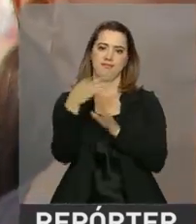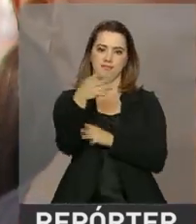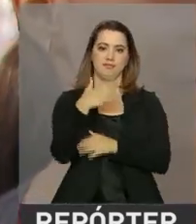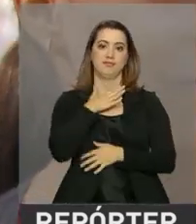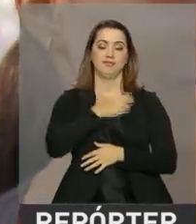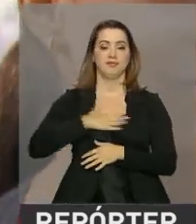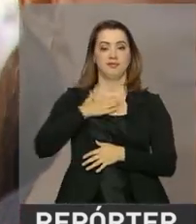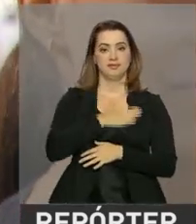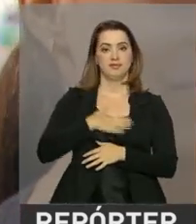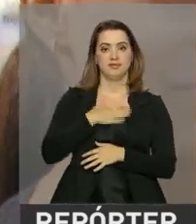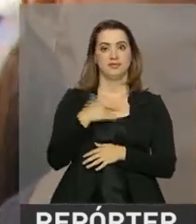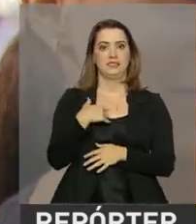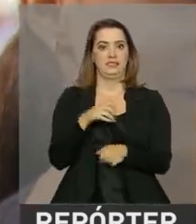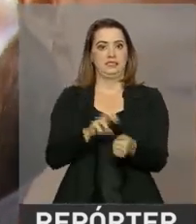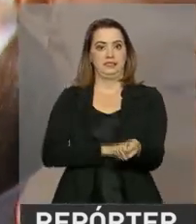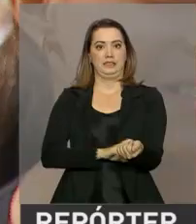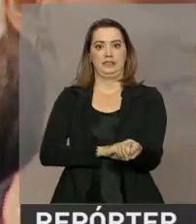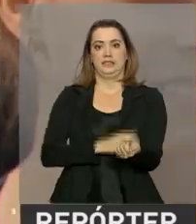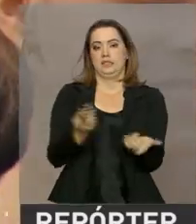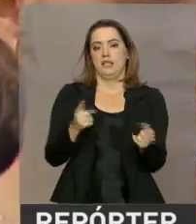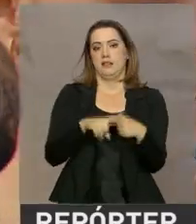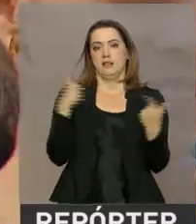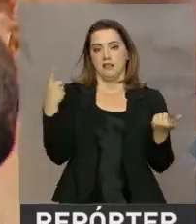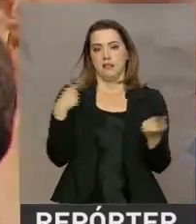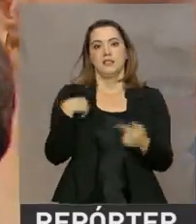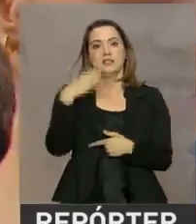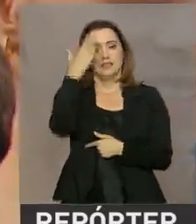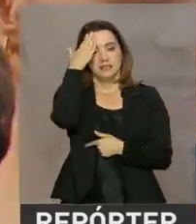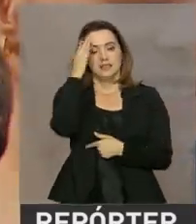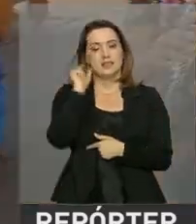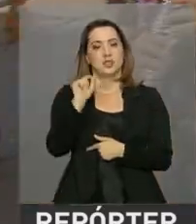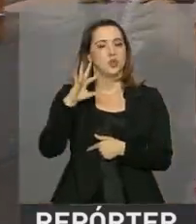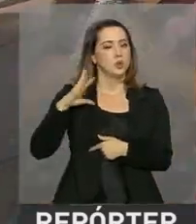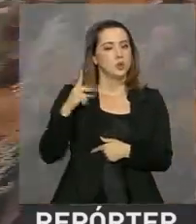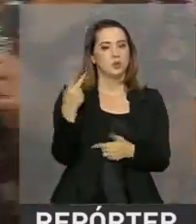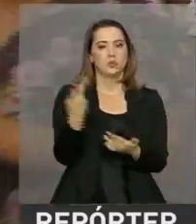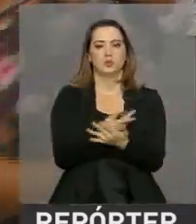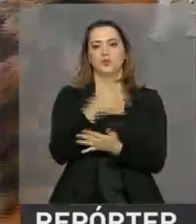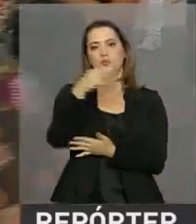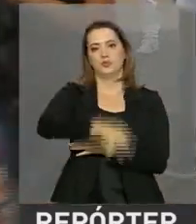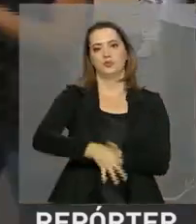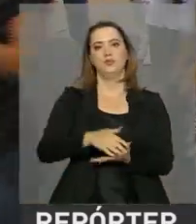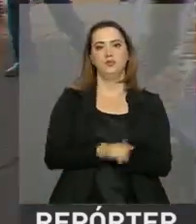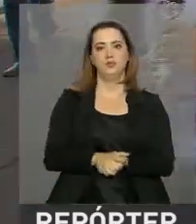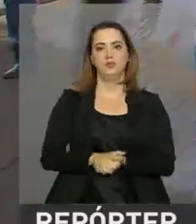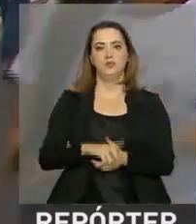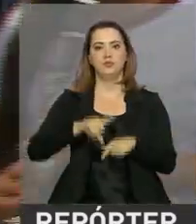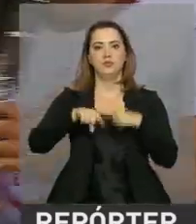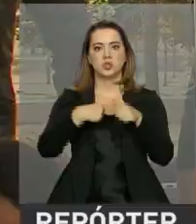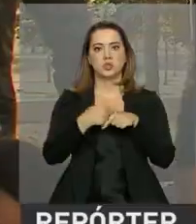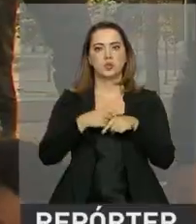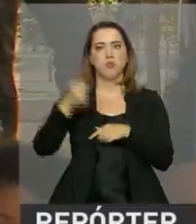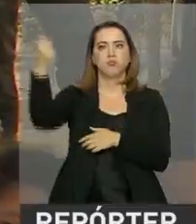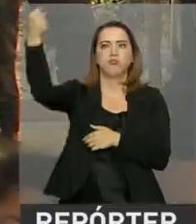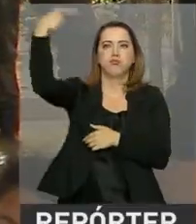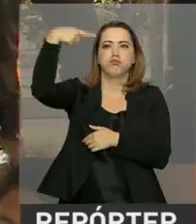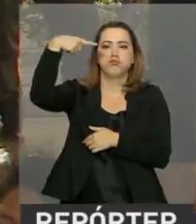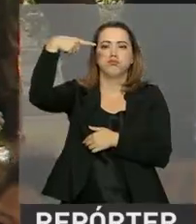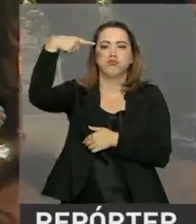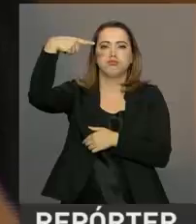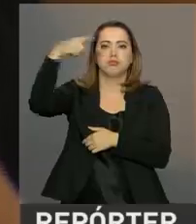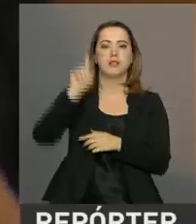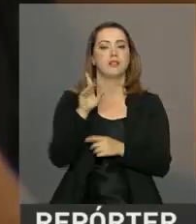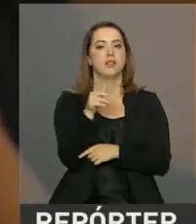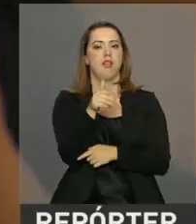gostando tô muito nervosa mas eu sei que tudo vai dar certo depois de muito tempo no sol ensaiando uma pausa para o